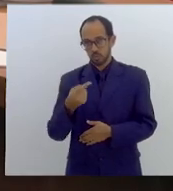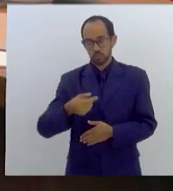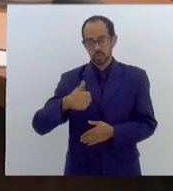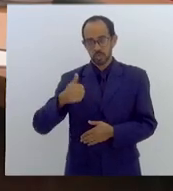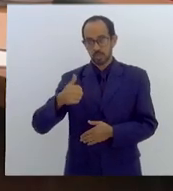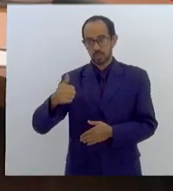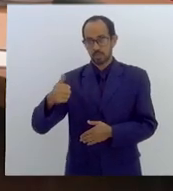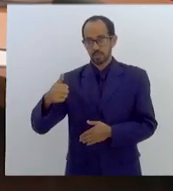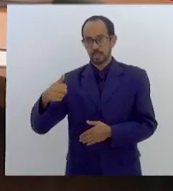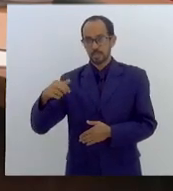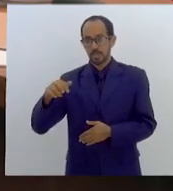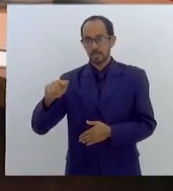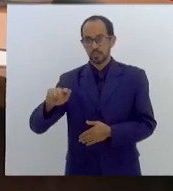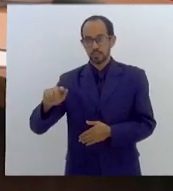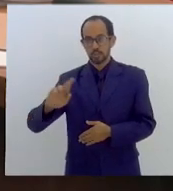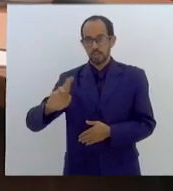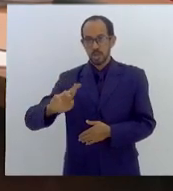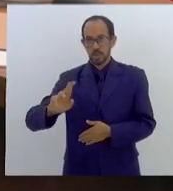63.222.117 reais. Corresponde a